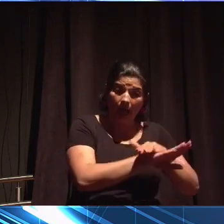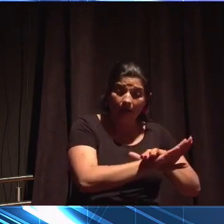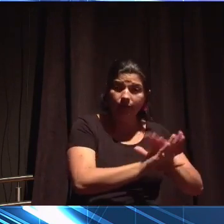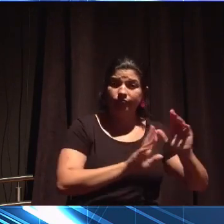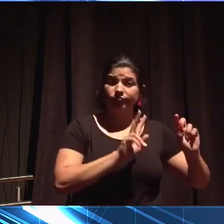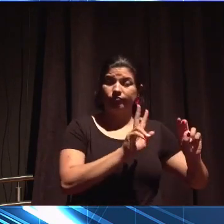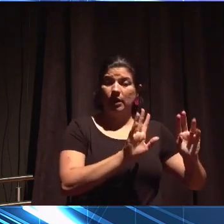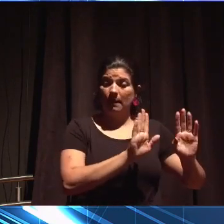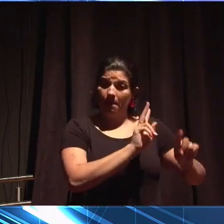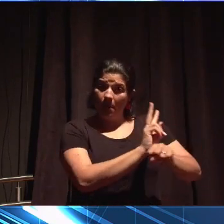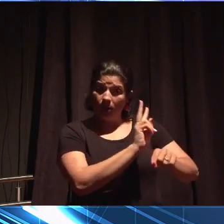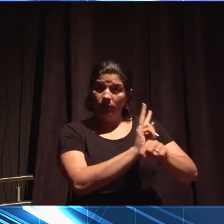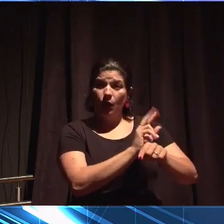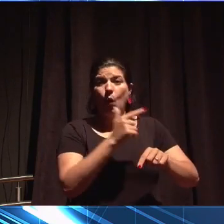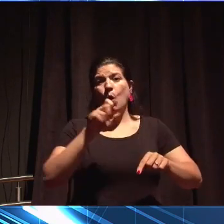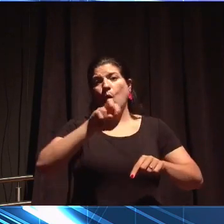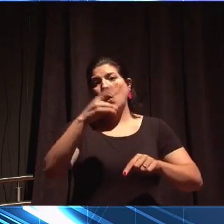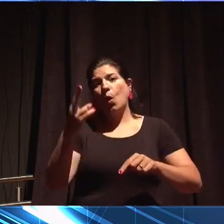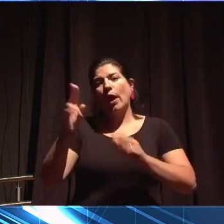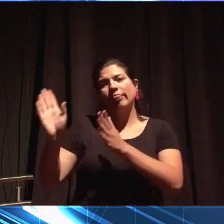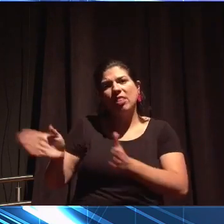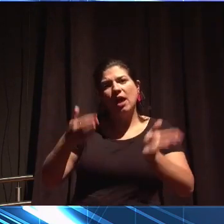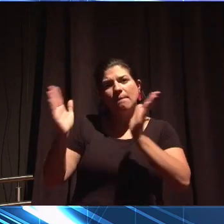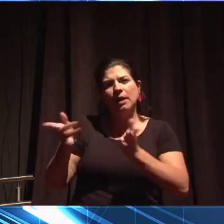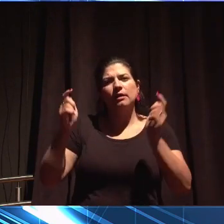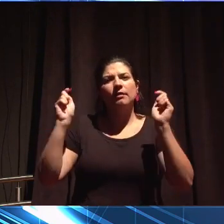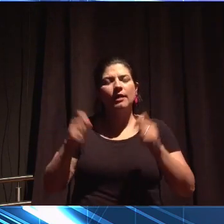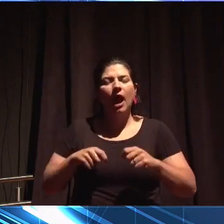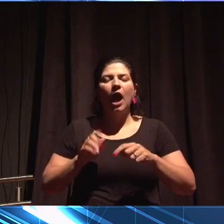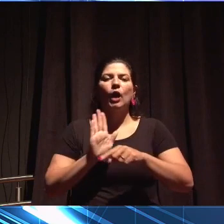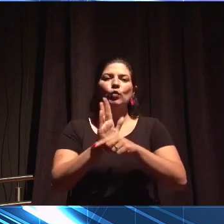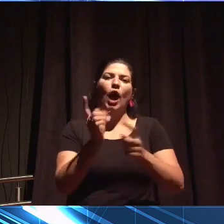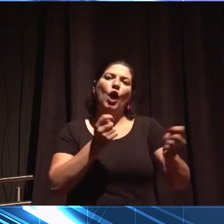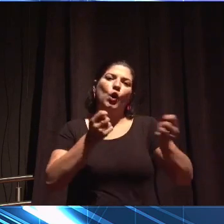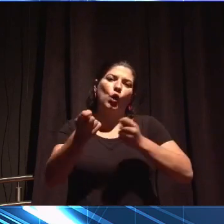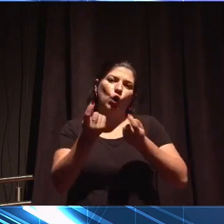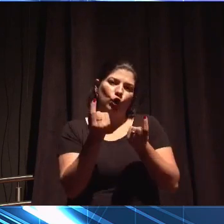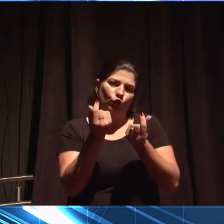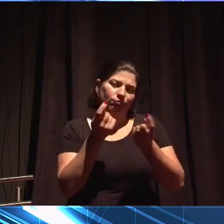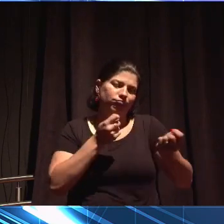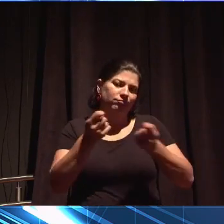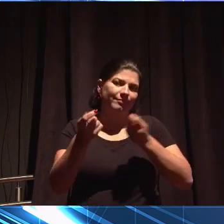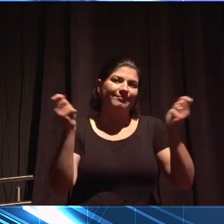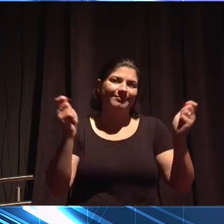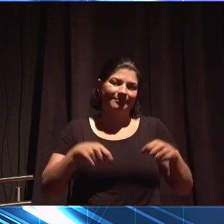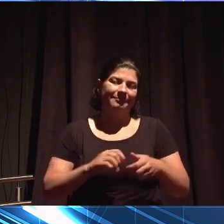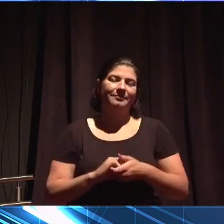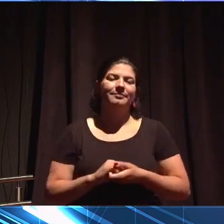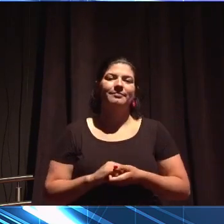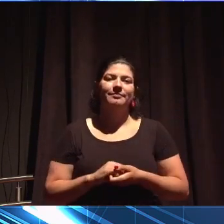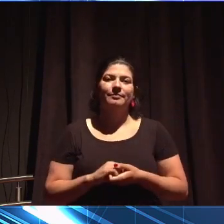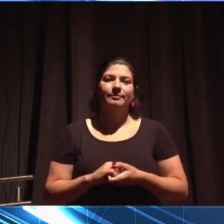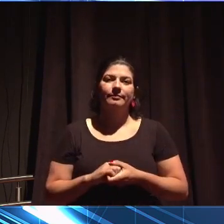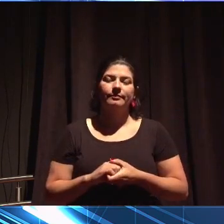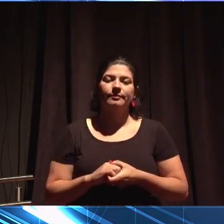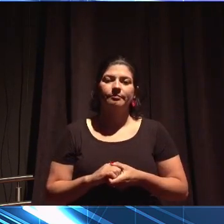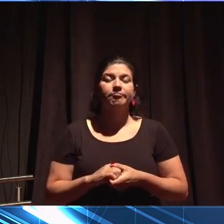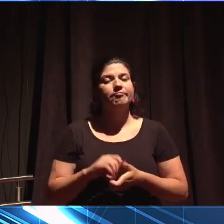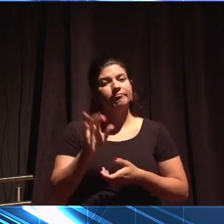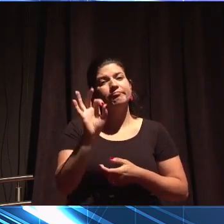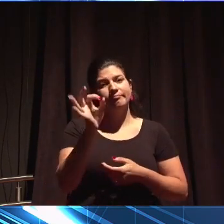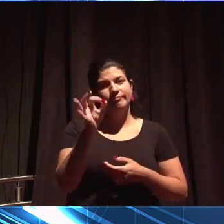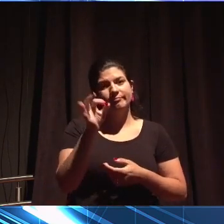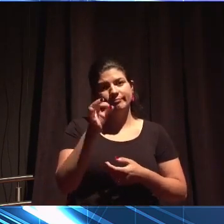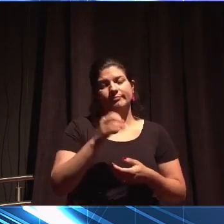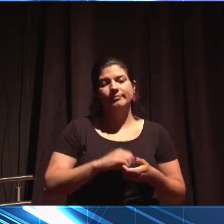sob demanda, que isso ajuda também a economizar. E são exemplos também que a gente já teve de vivência, né? Que a gente viu por aí.